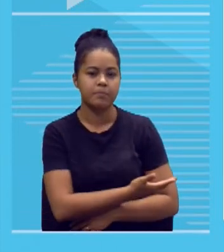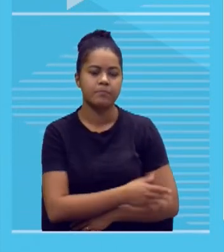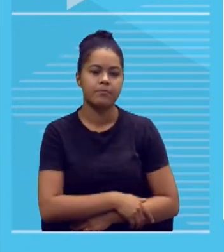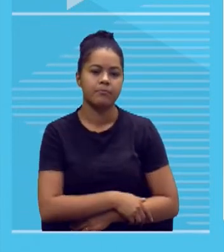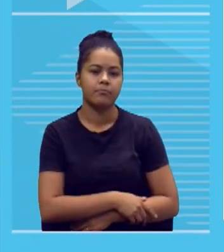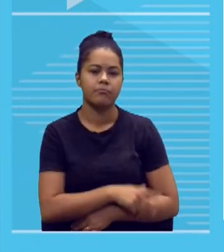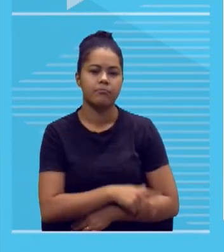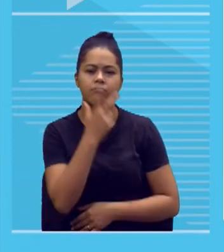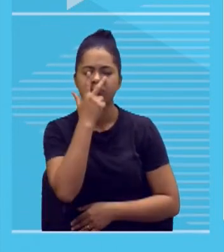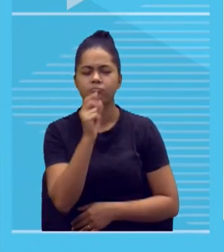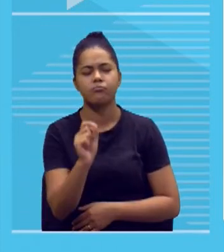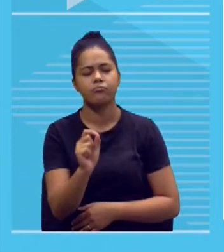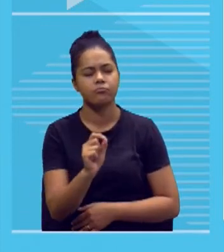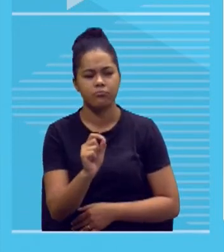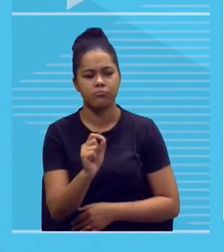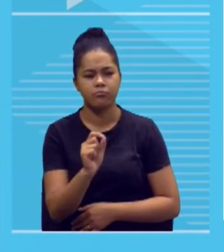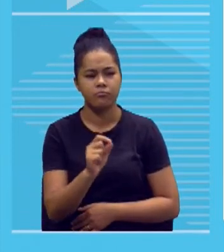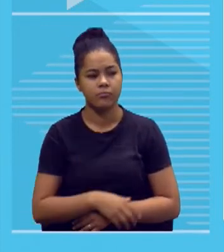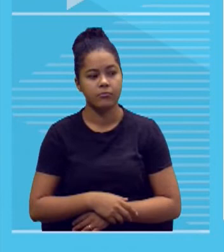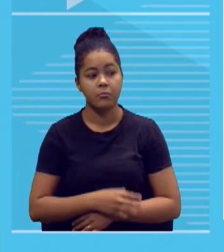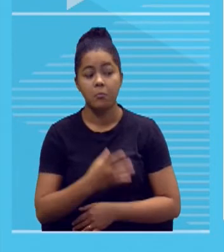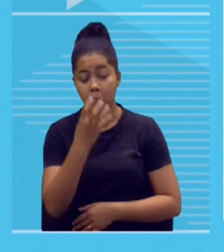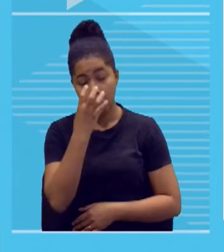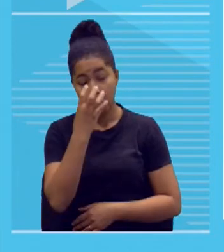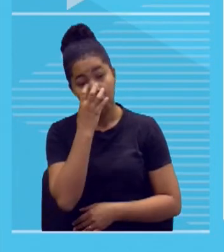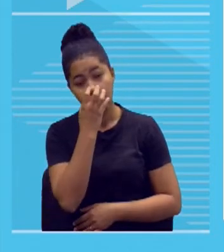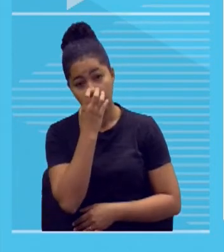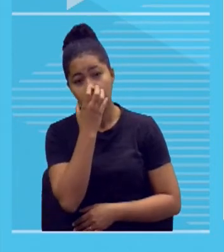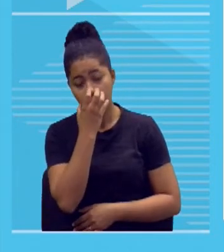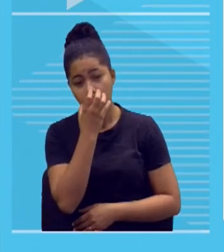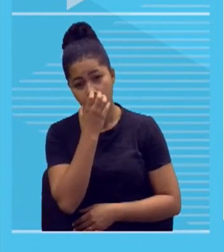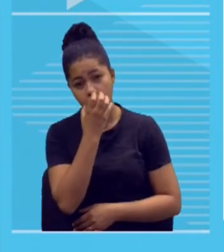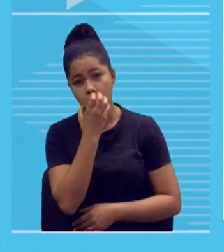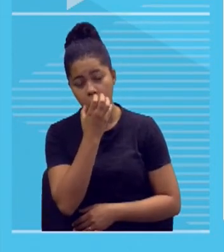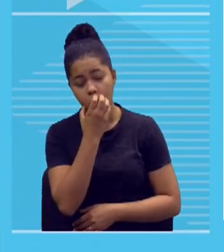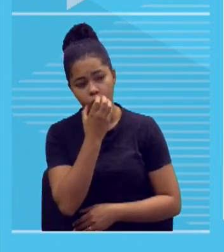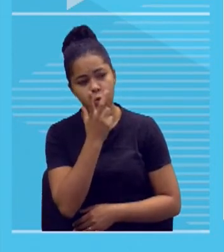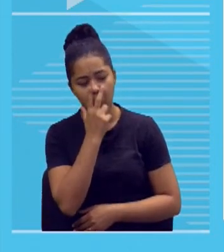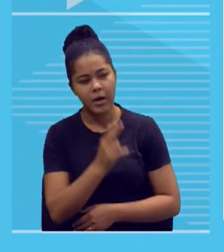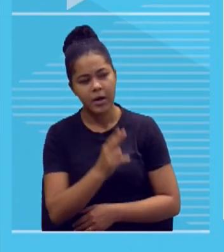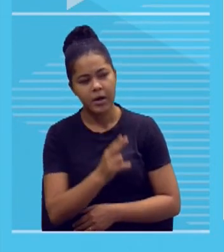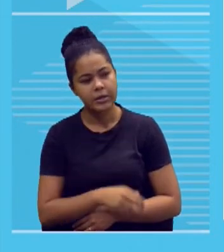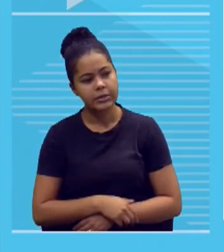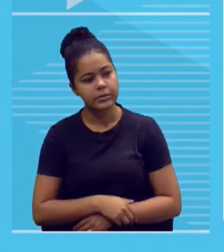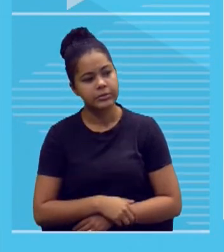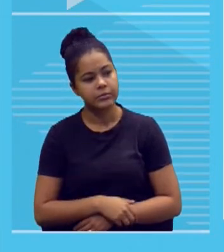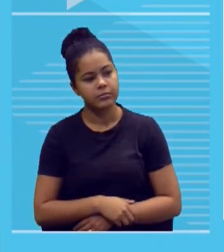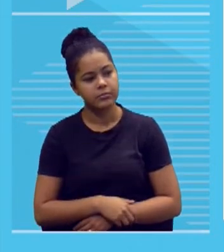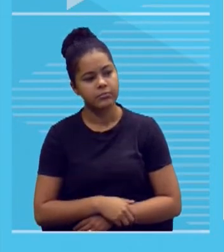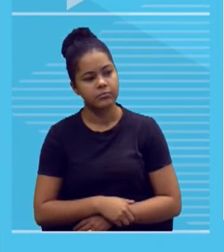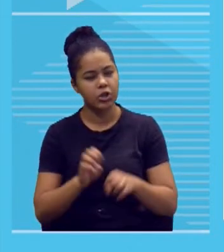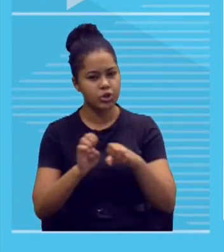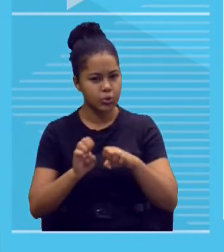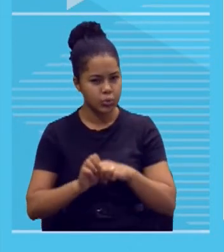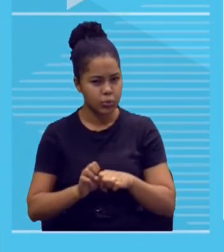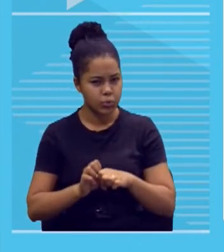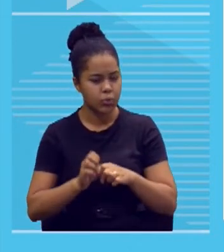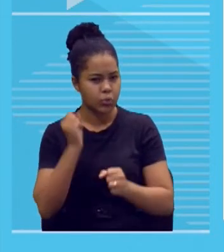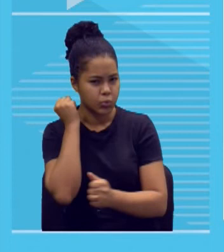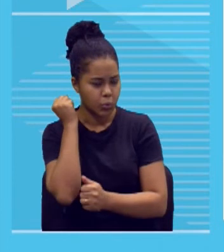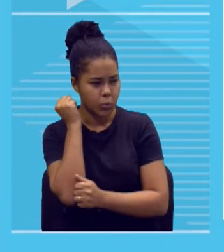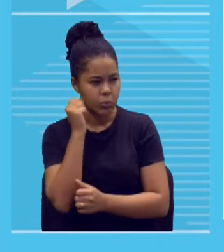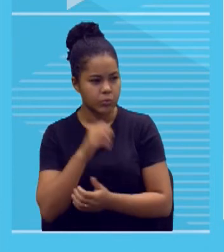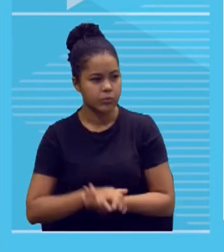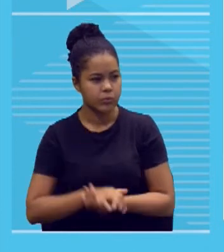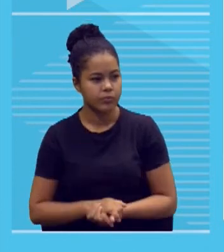parecido com cão concorda é a estrutura né sei o que é isso Você concorda que esse um bem aqui